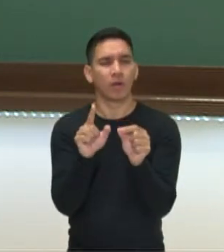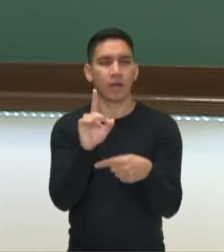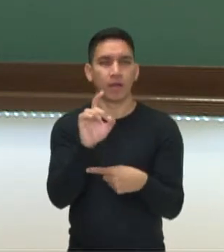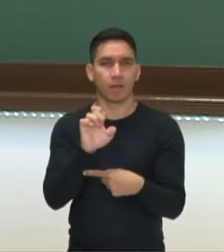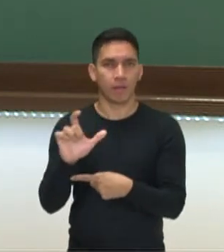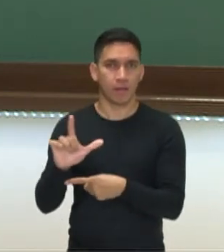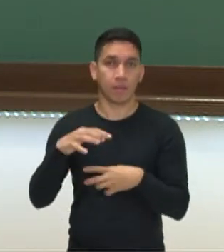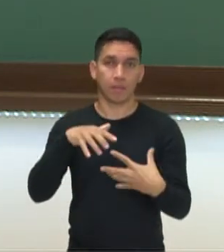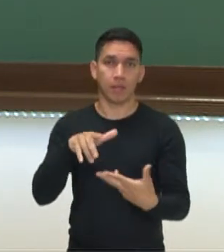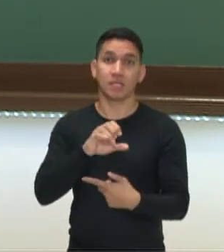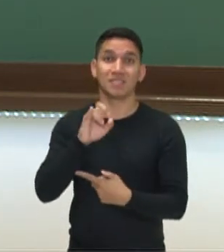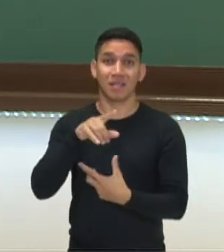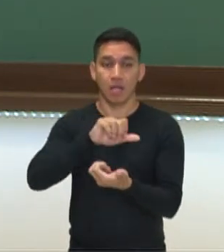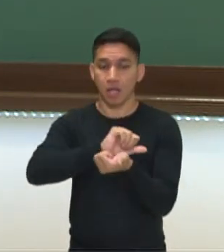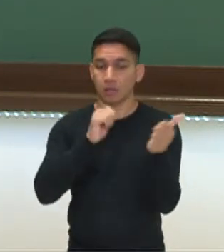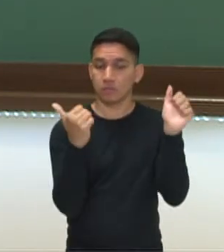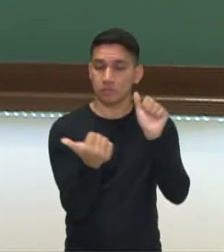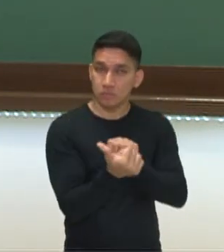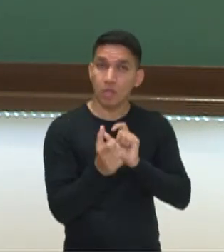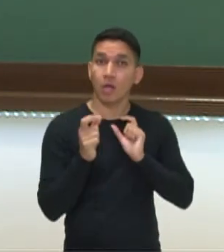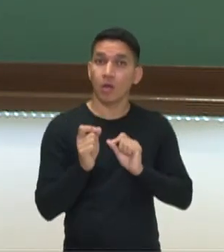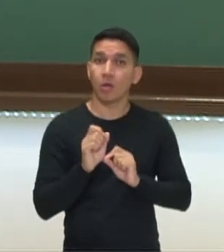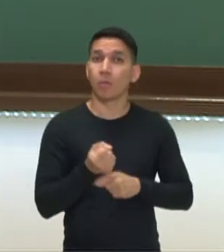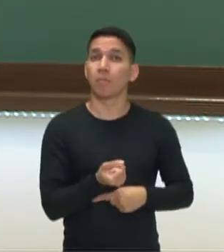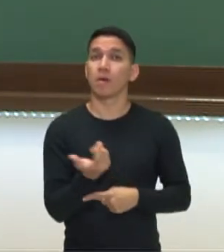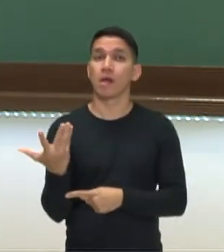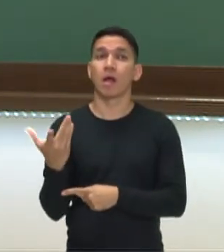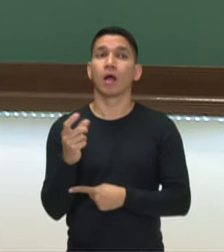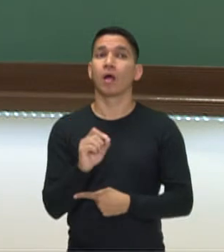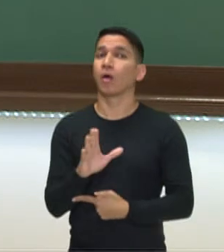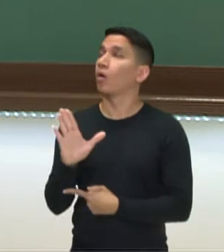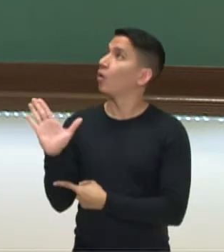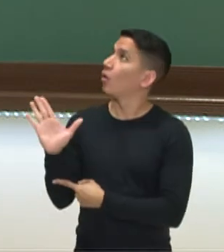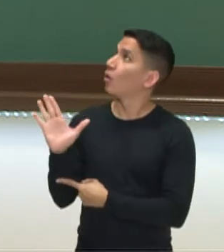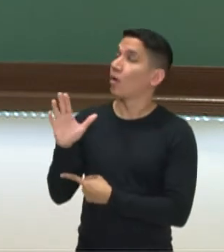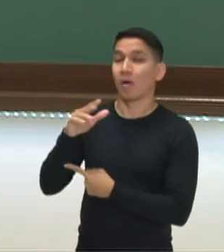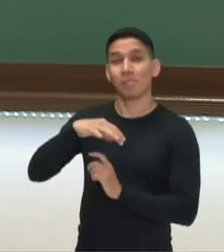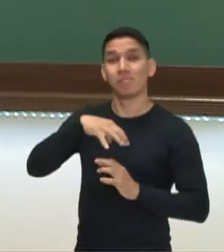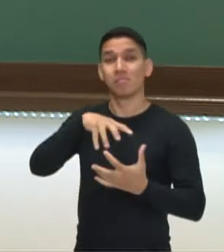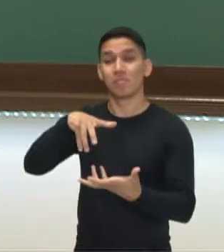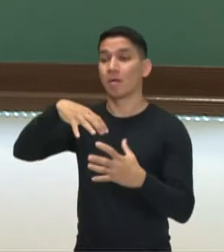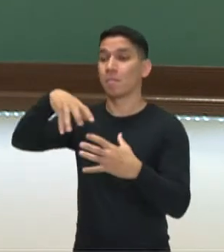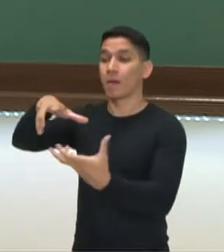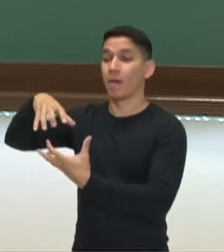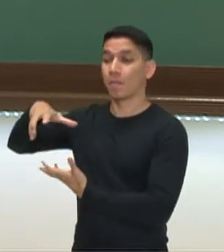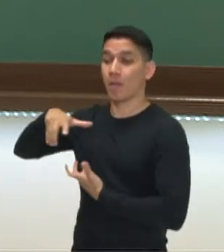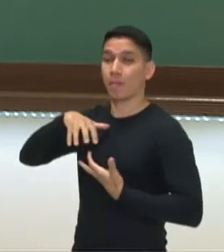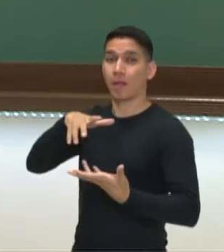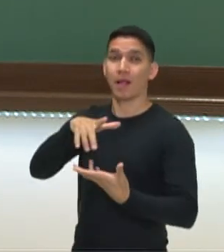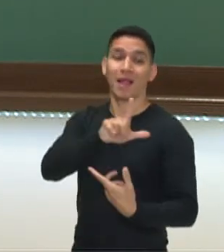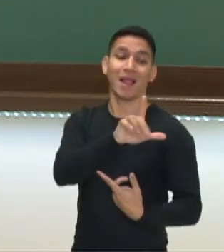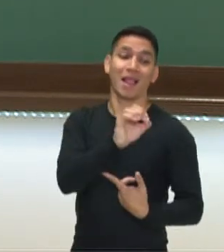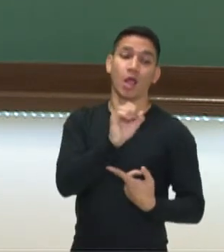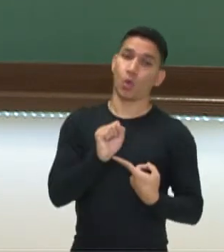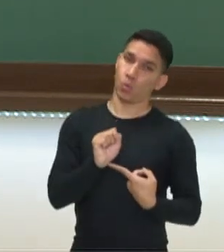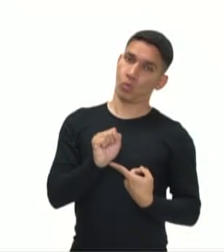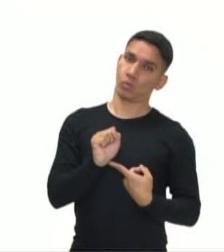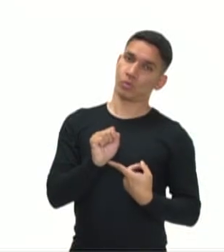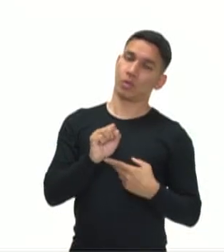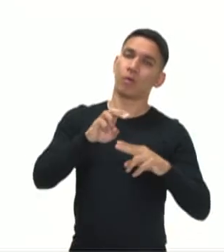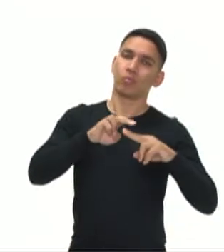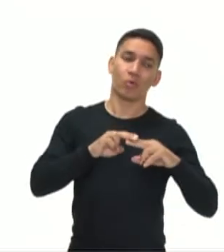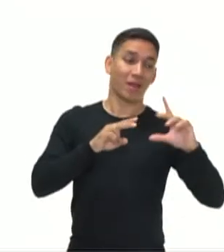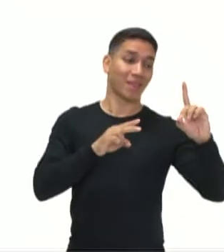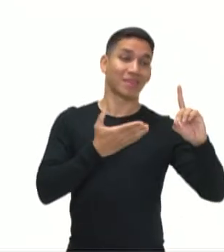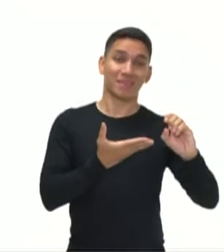planeta. Se eu fosse passar isso para o plural, ó, planetas, eu teria los planetas. Então, logo,